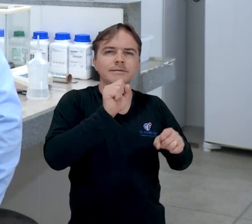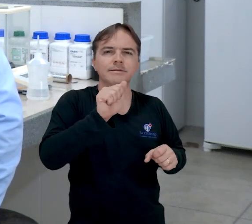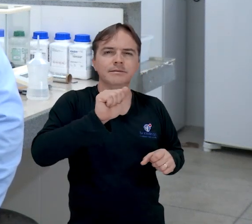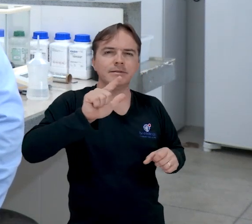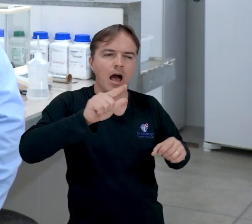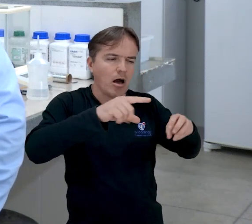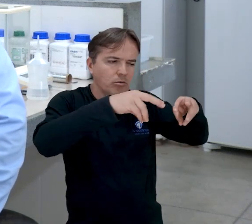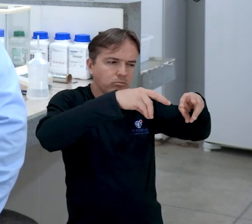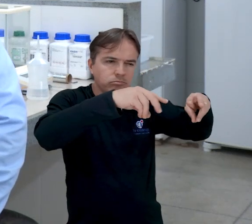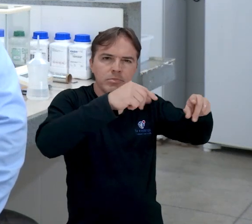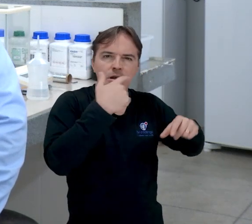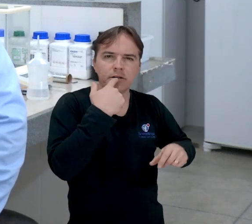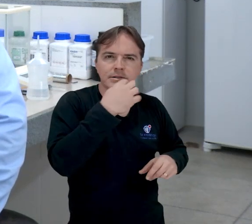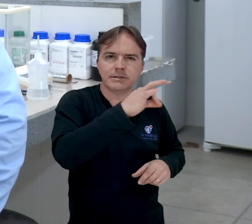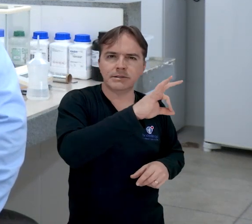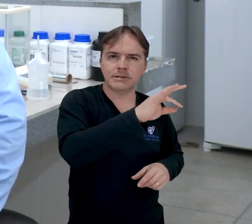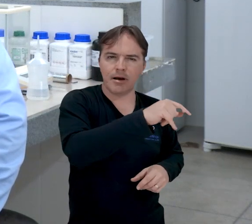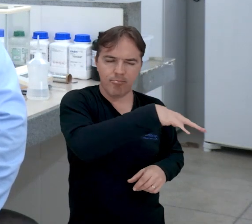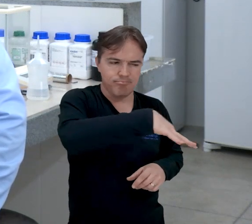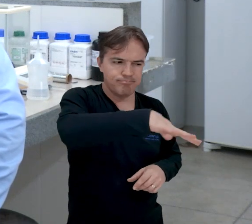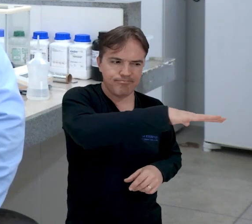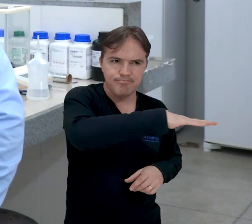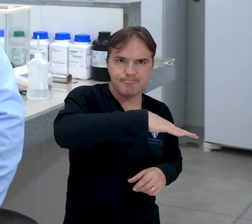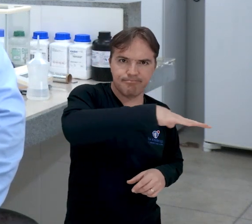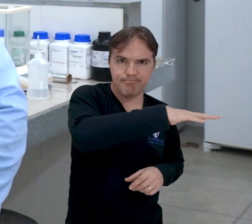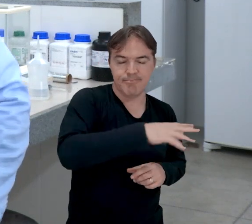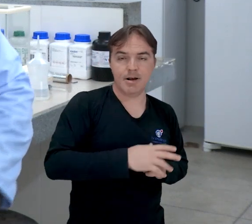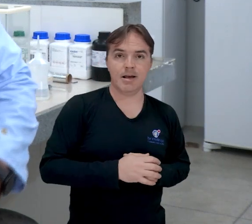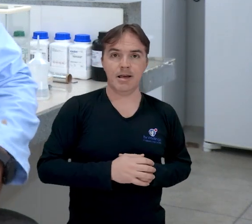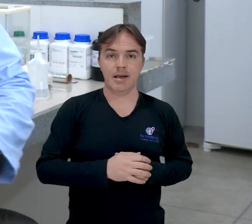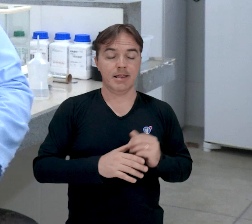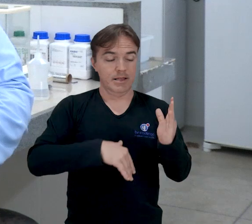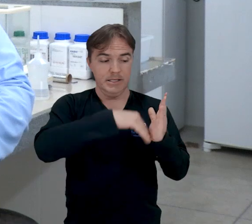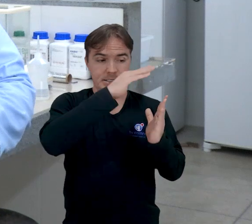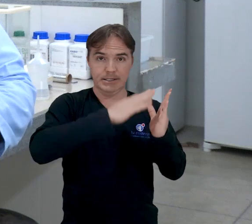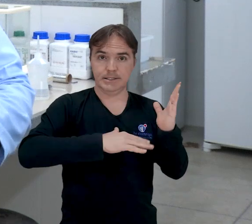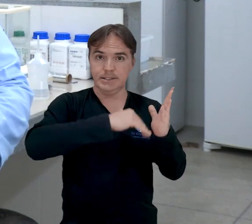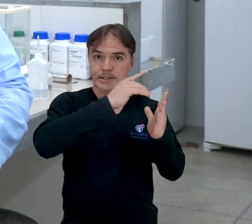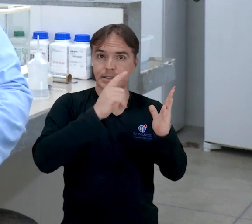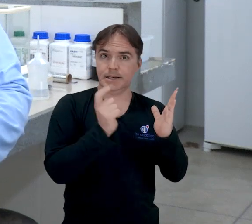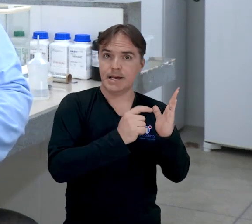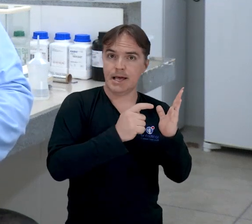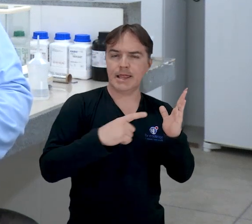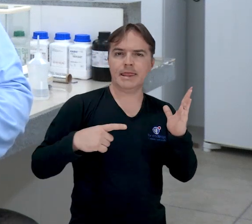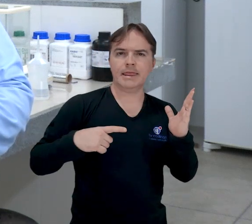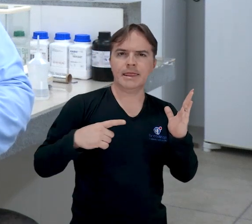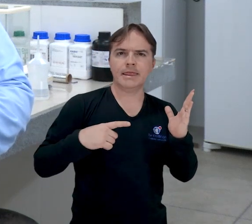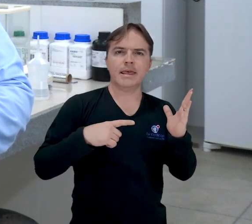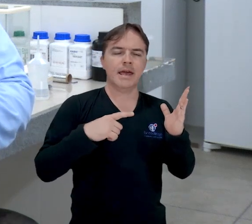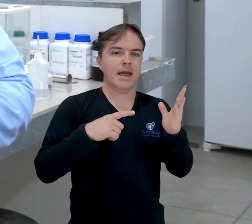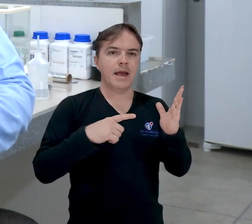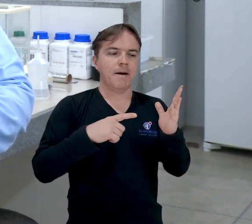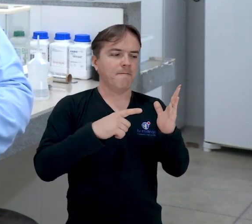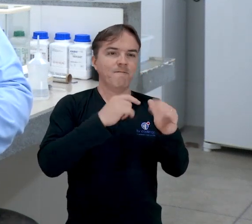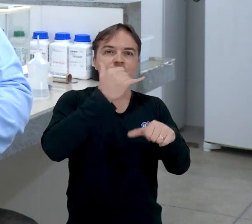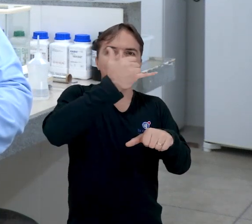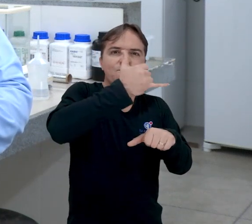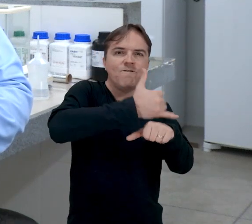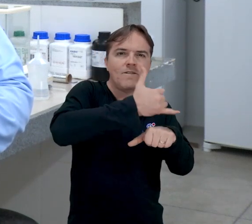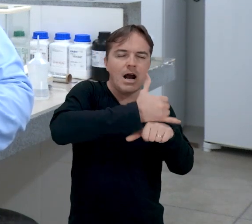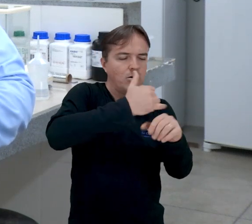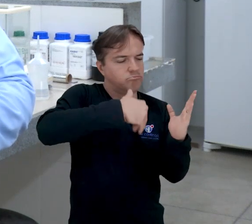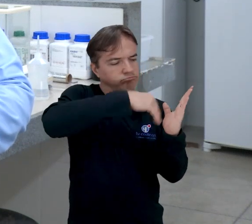ativa. Então, nós desenvolvemos um protótipo, que era uma matriz metálica, a ser recoberta com polímero